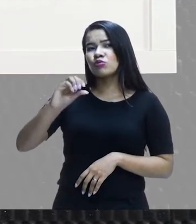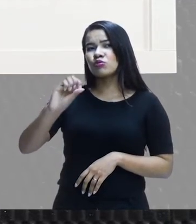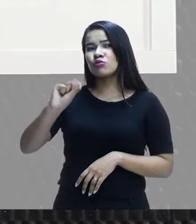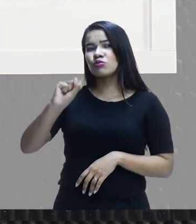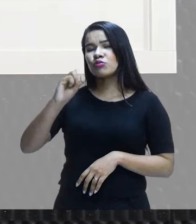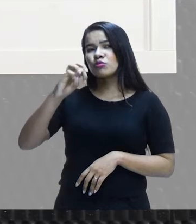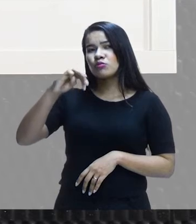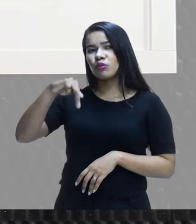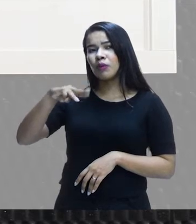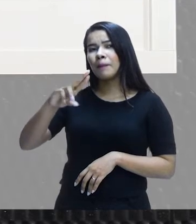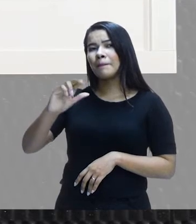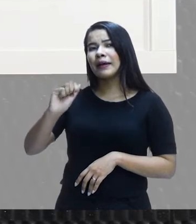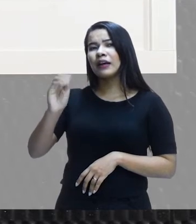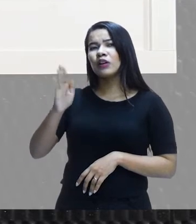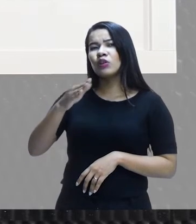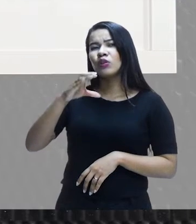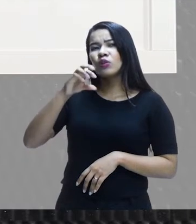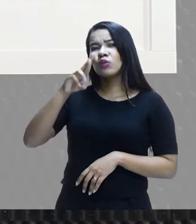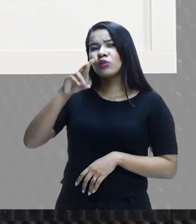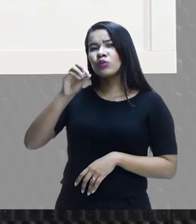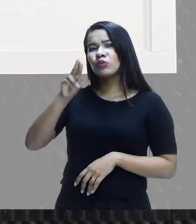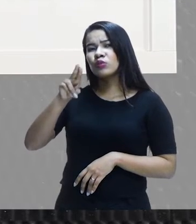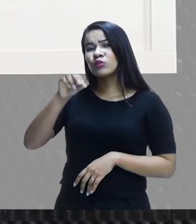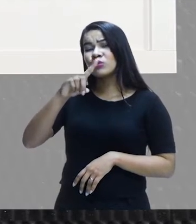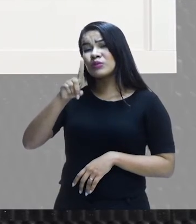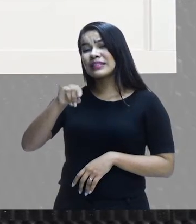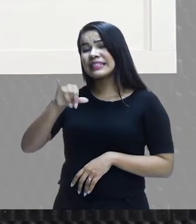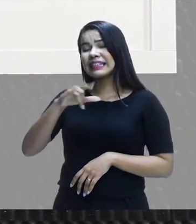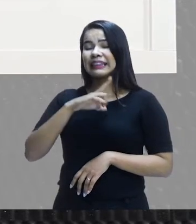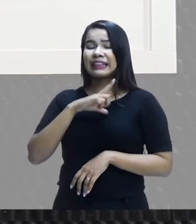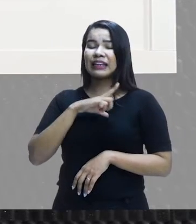Obviamente, parasita causador de uma doença chamada de